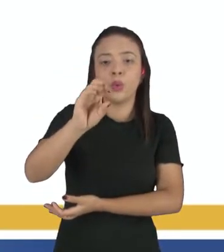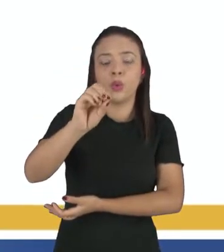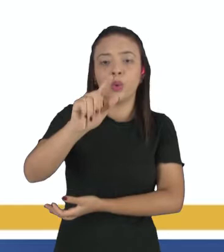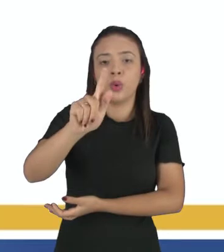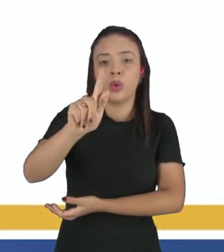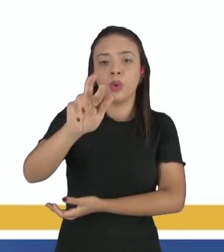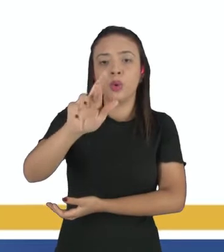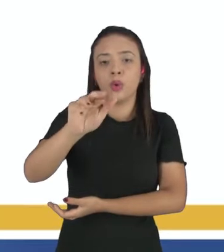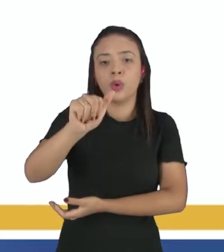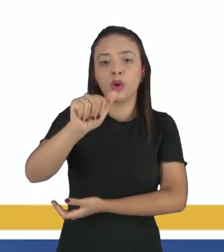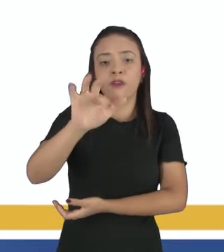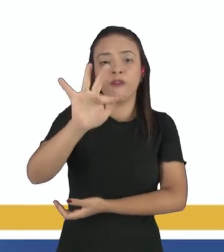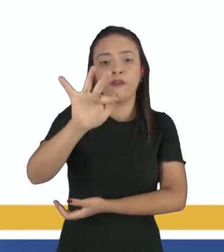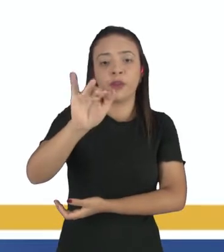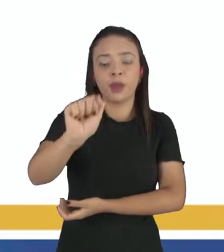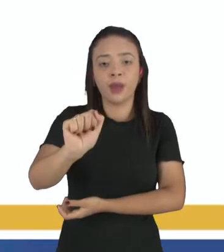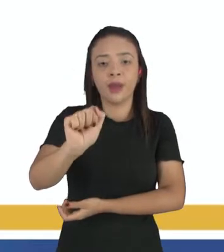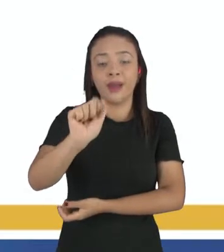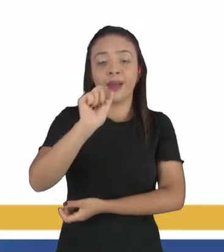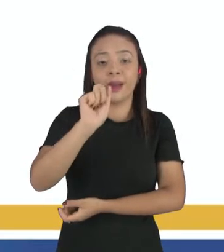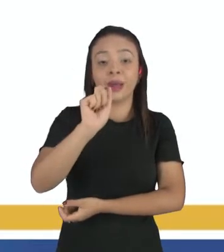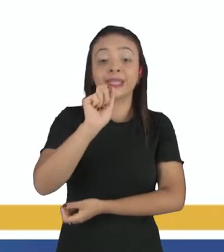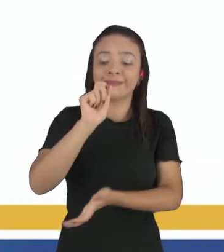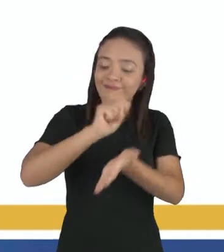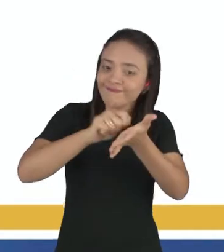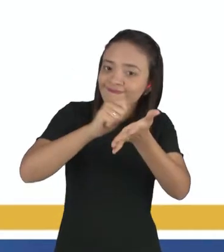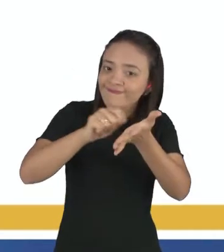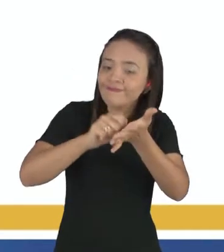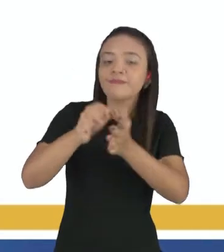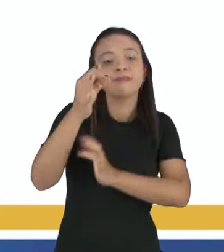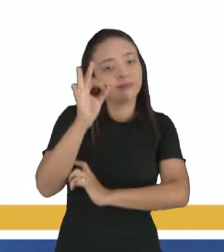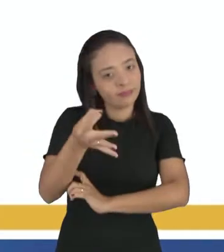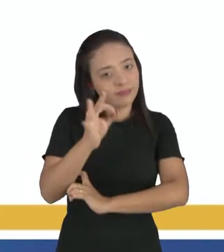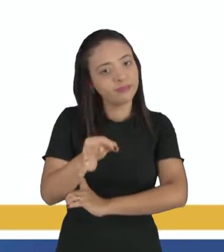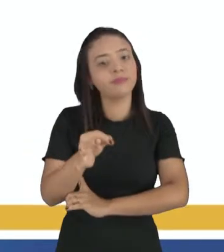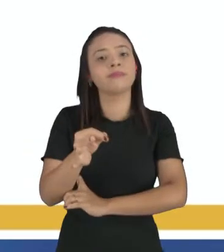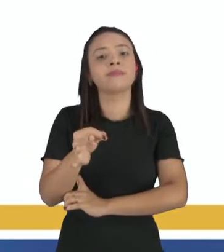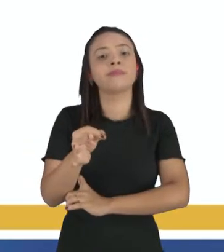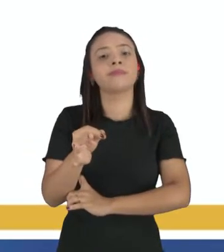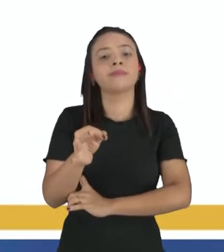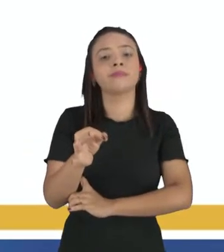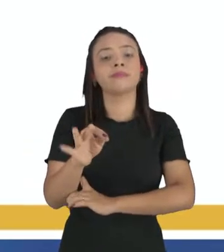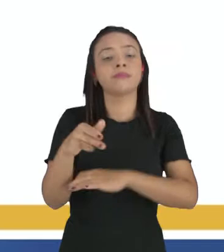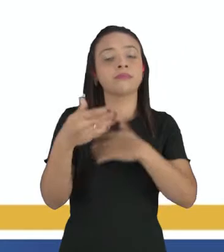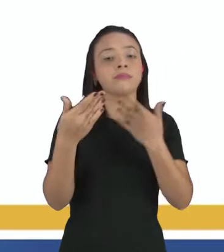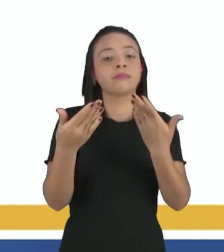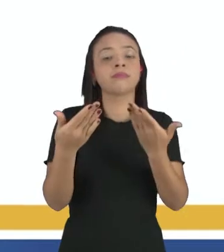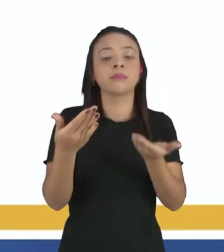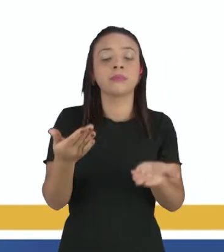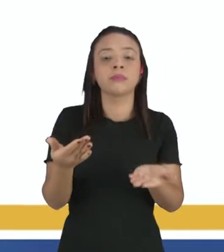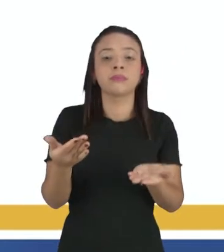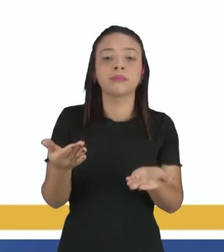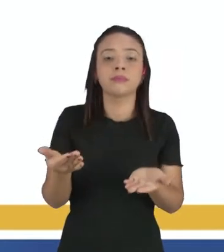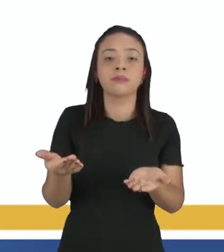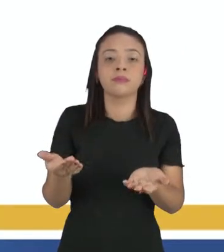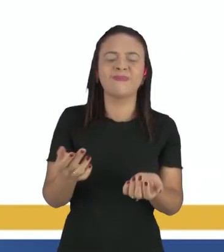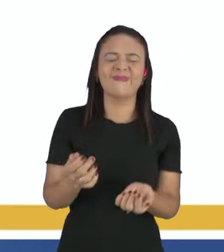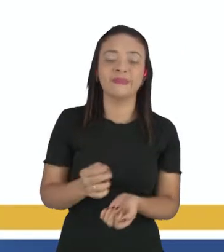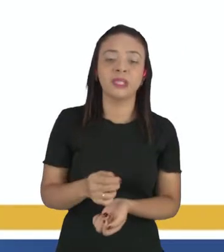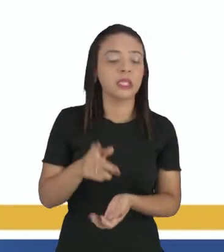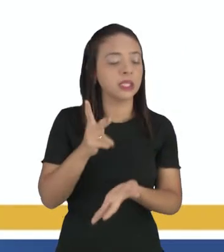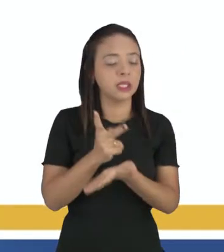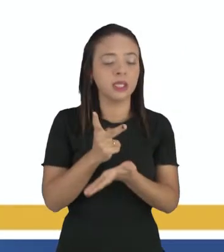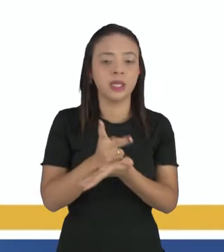ortografia é a maneira de se escrever corretamente, tá? Então, ela